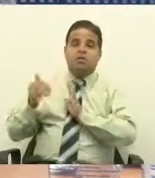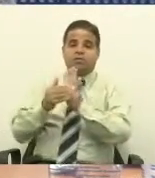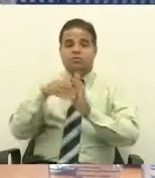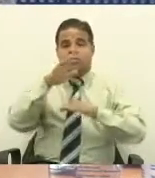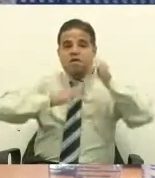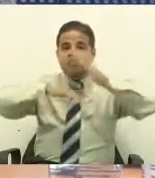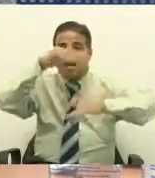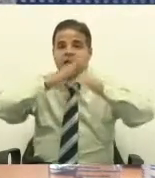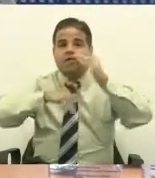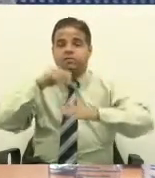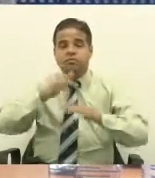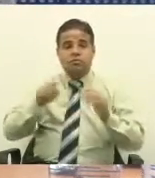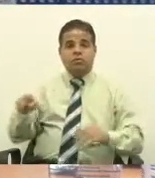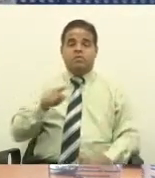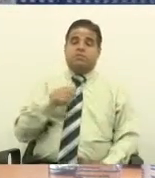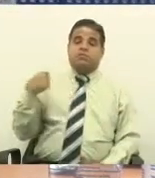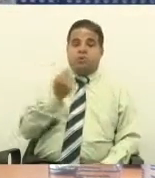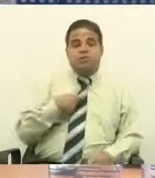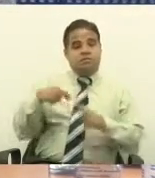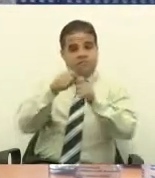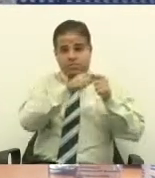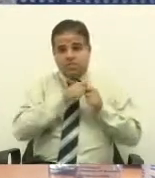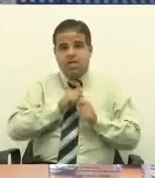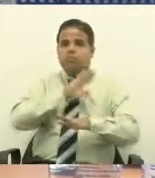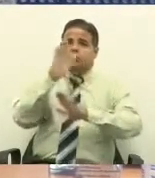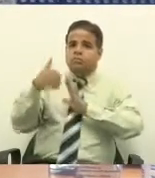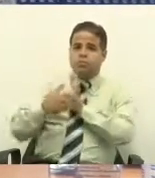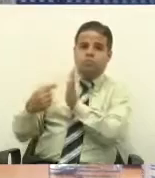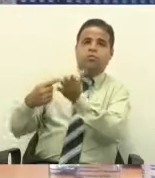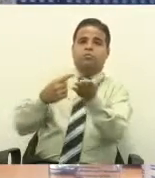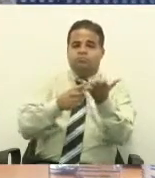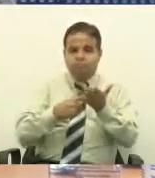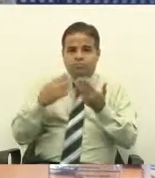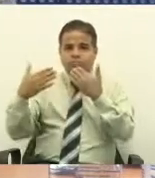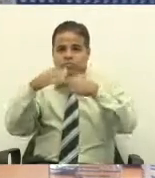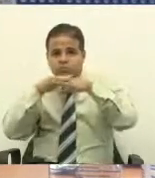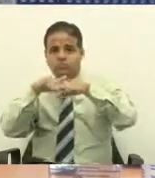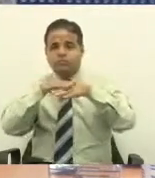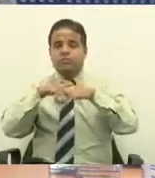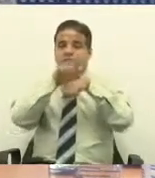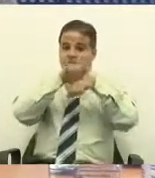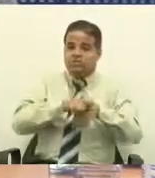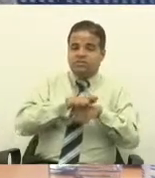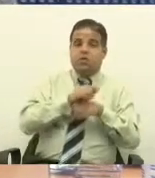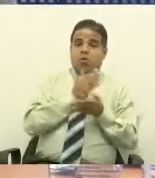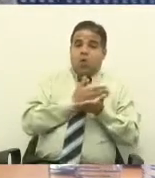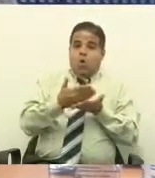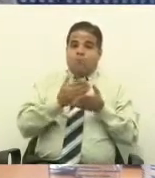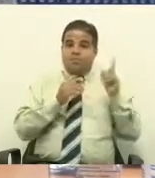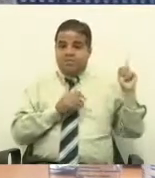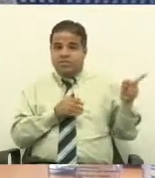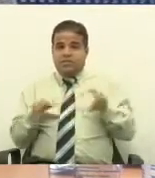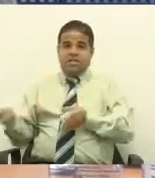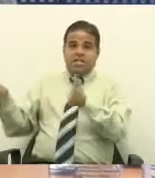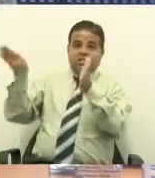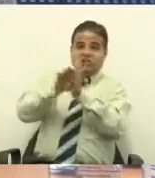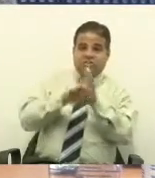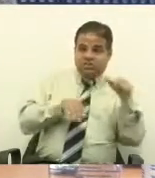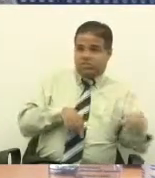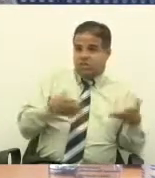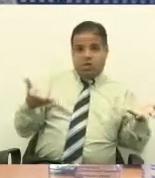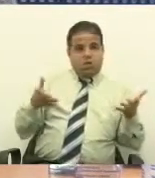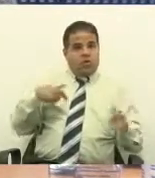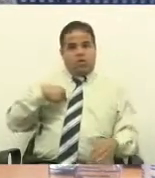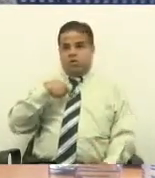das ações. Então, nós fizemos todo um trato de gestão desde essa chegada. Eu não posso